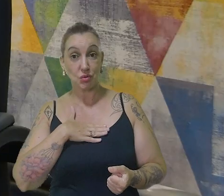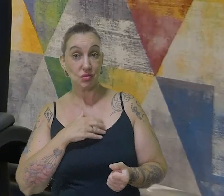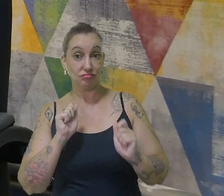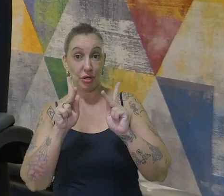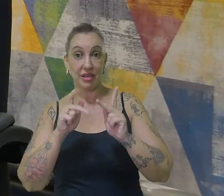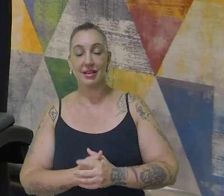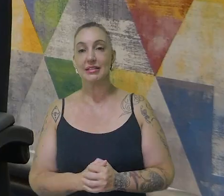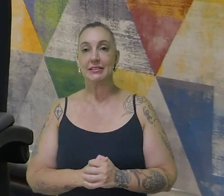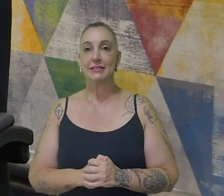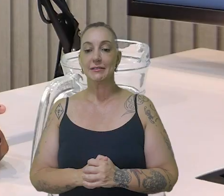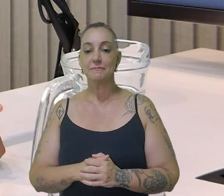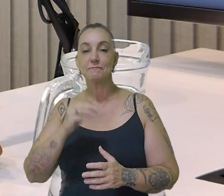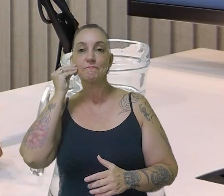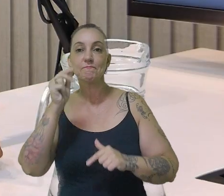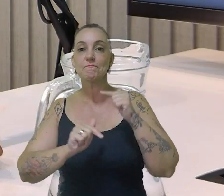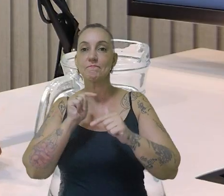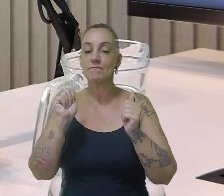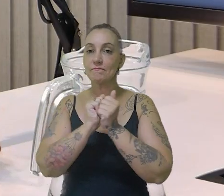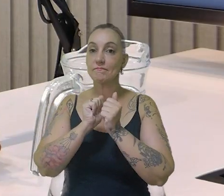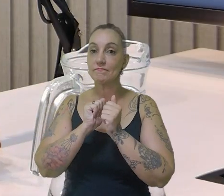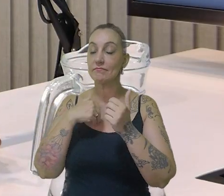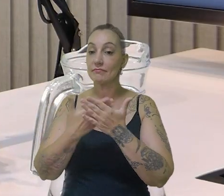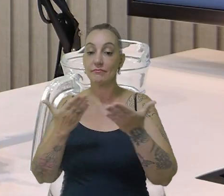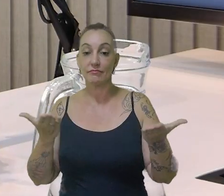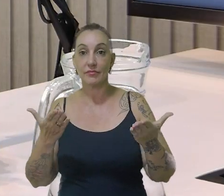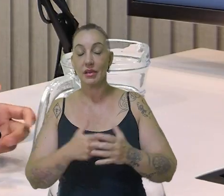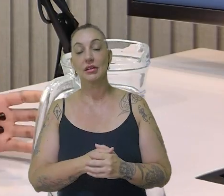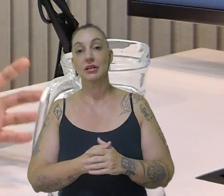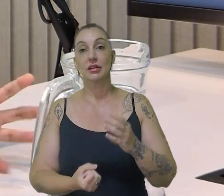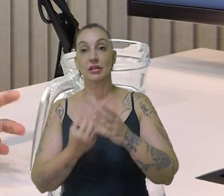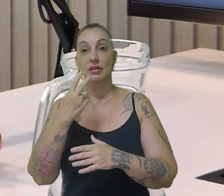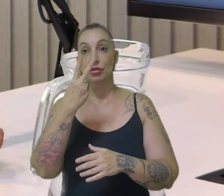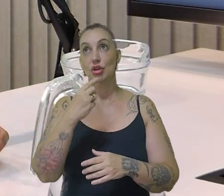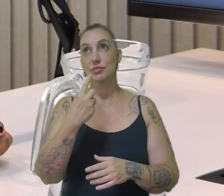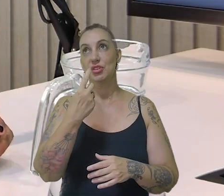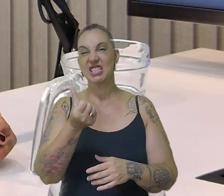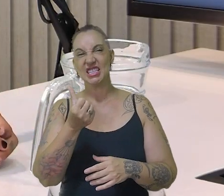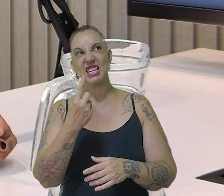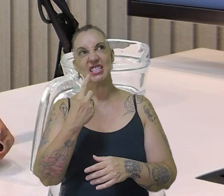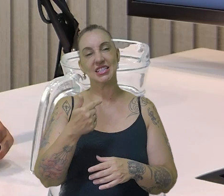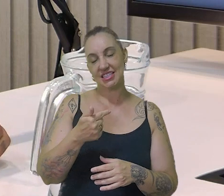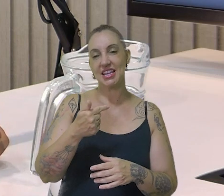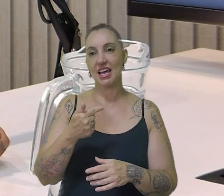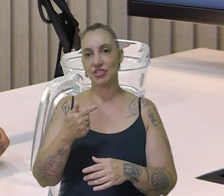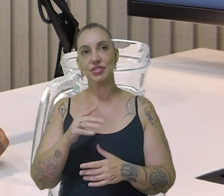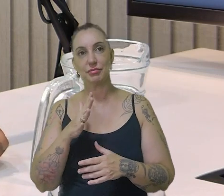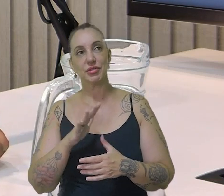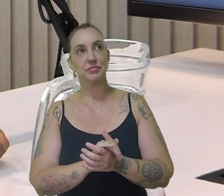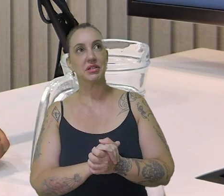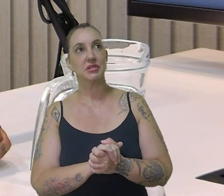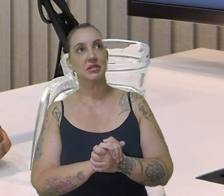e foi e E aí a gente tem trabalhado juntos até então assim foi ter estreou 2016 17 e